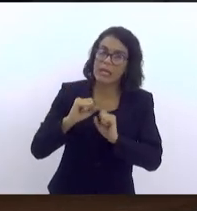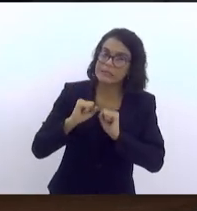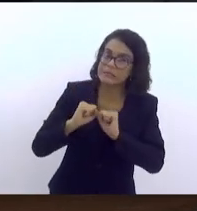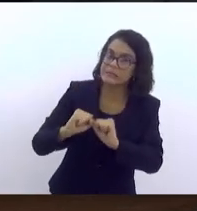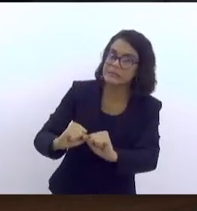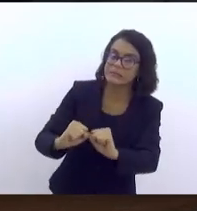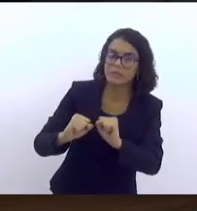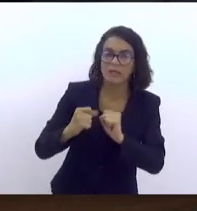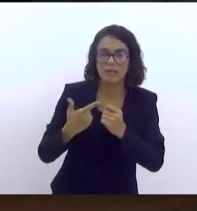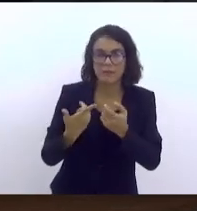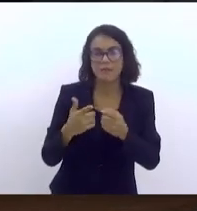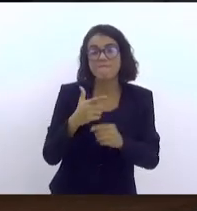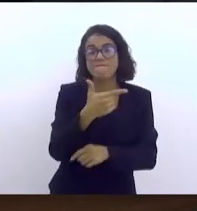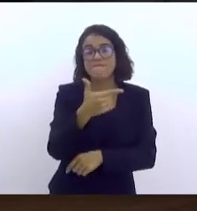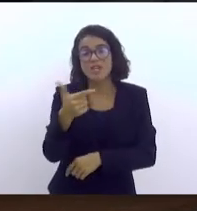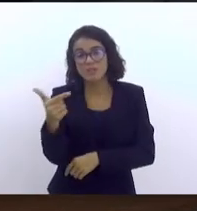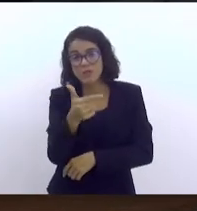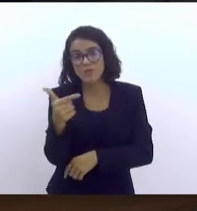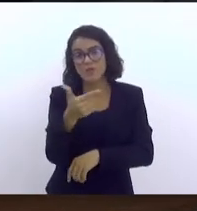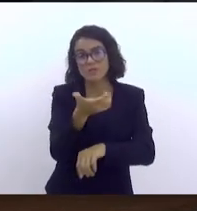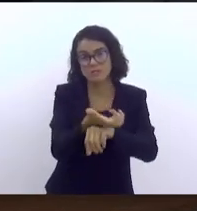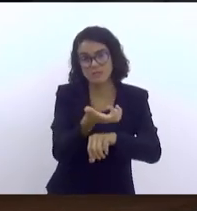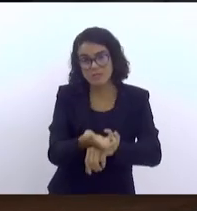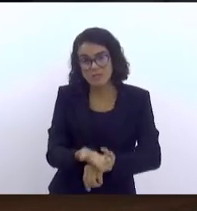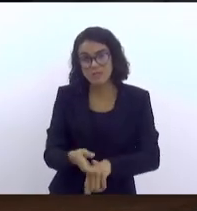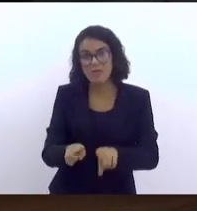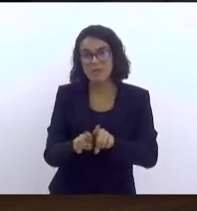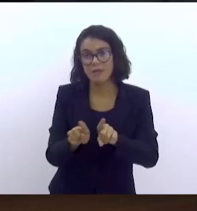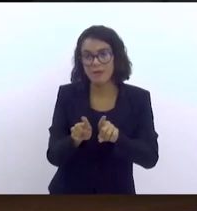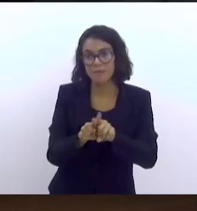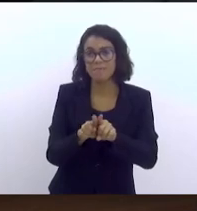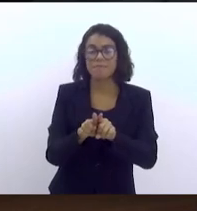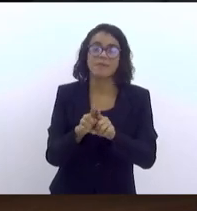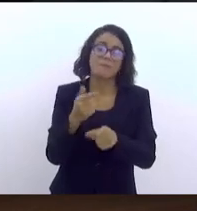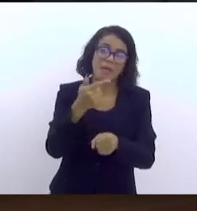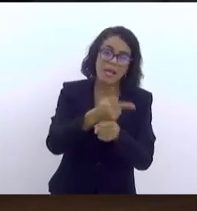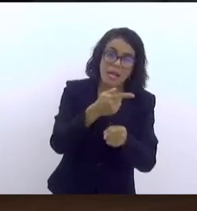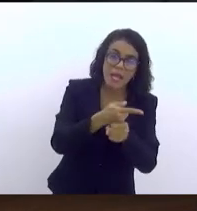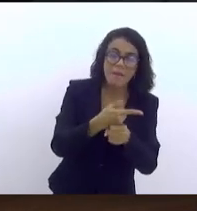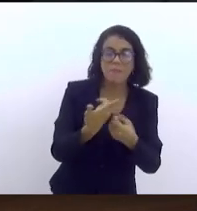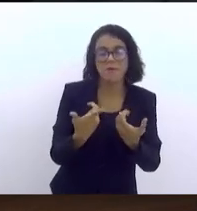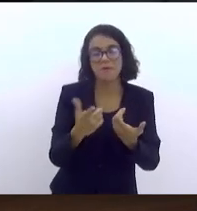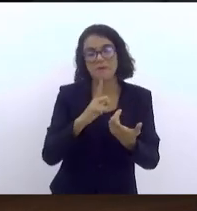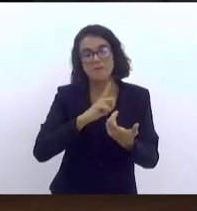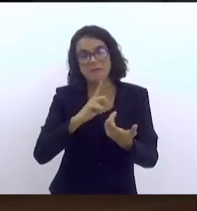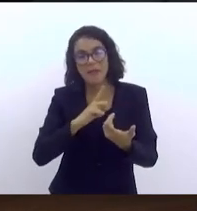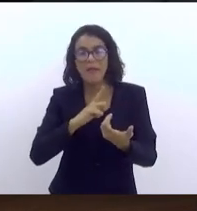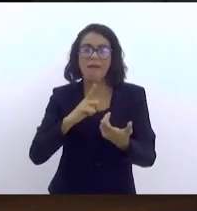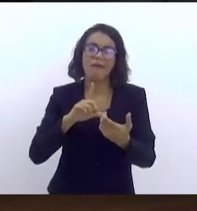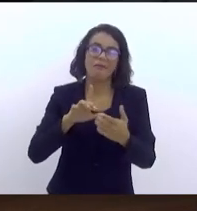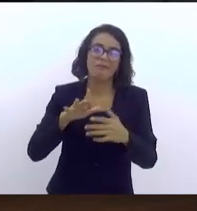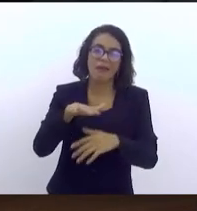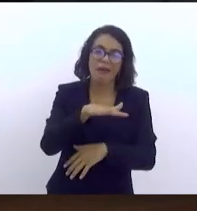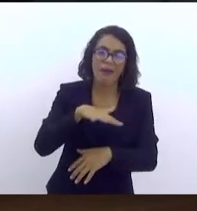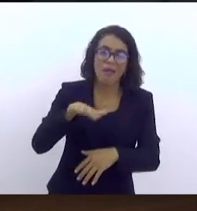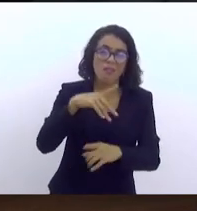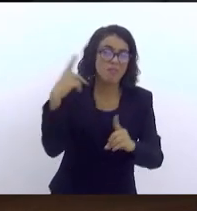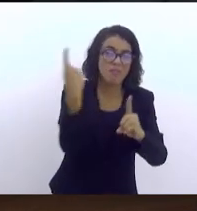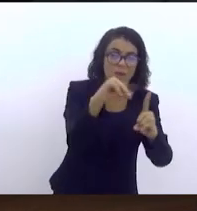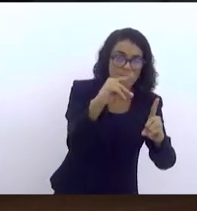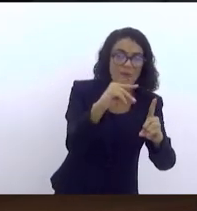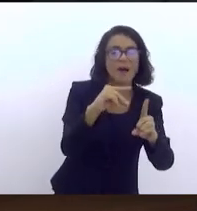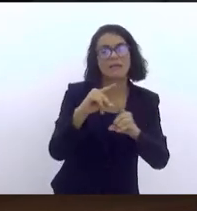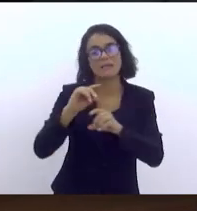tenho 22 matérias além de também ser líder de torcida além de também ser gremista além de também estar na rede não bater Duque que é inclusive